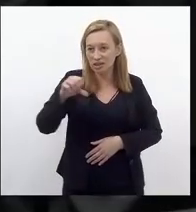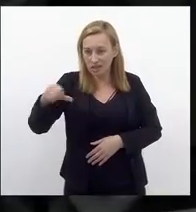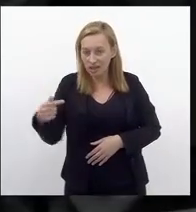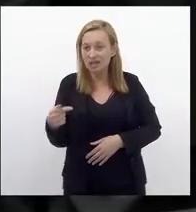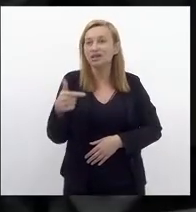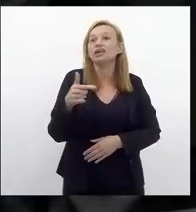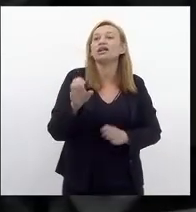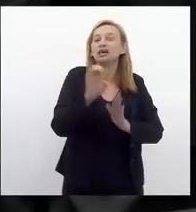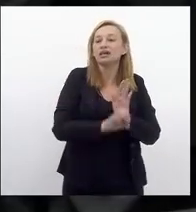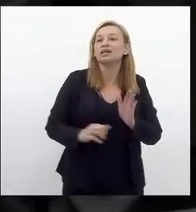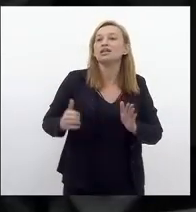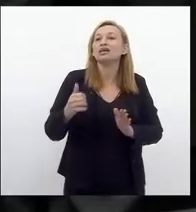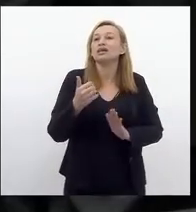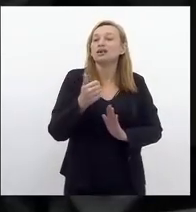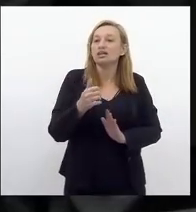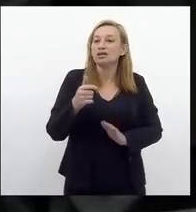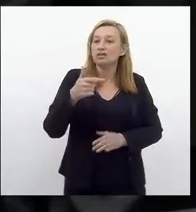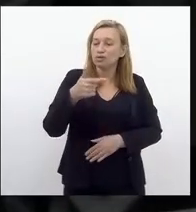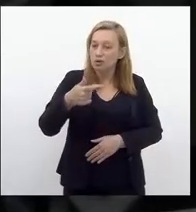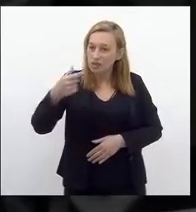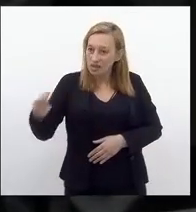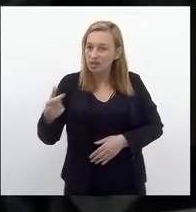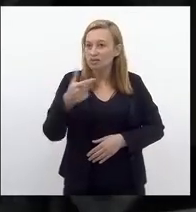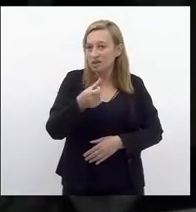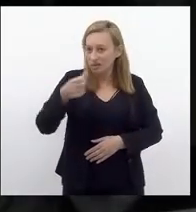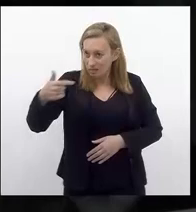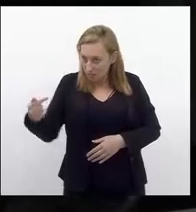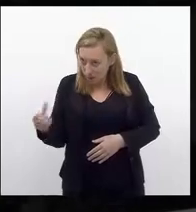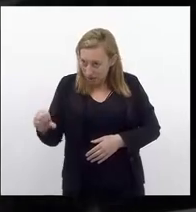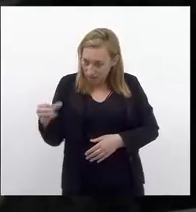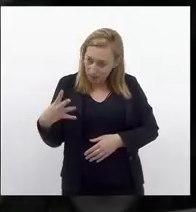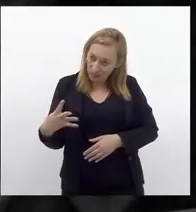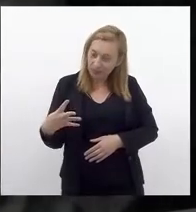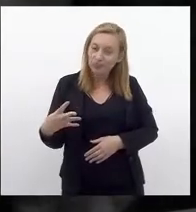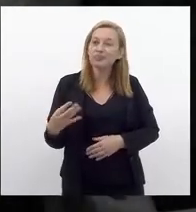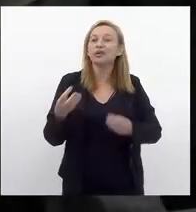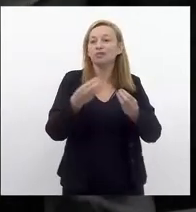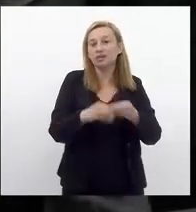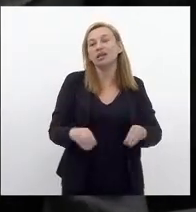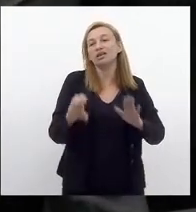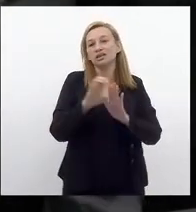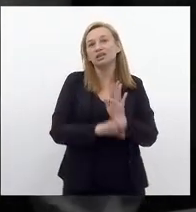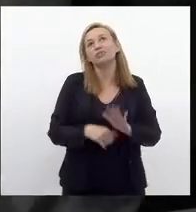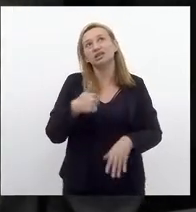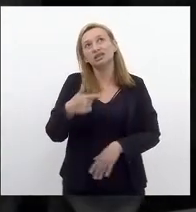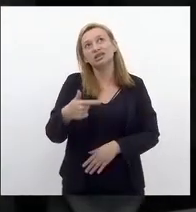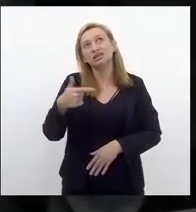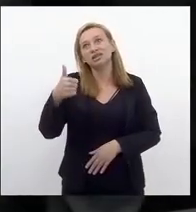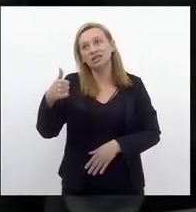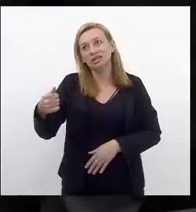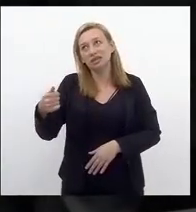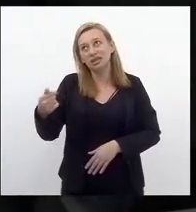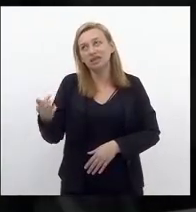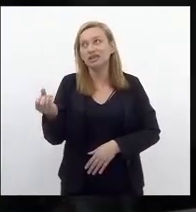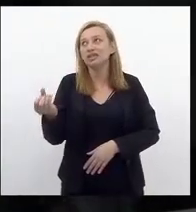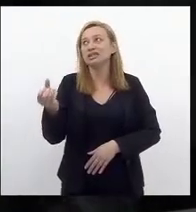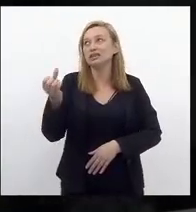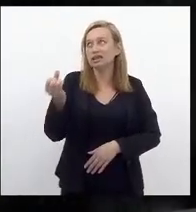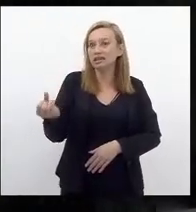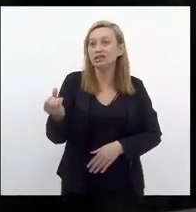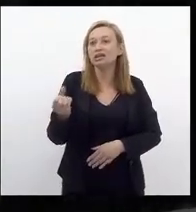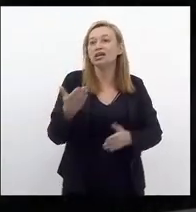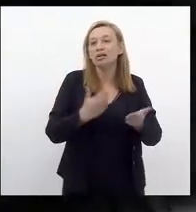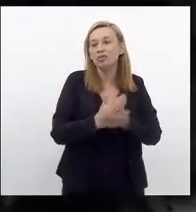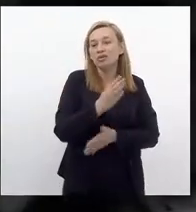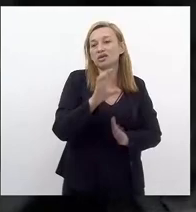das emendas supressivas 102 121 200 e 224 prejudicadas as emendas 166 pela